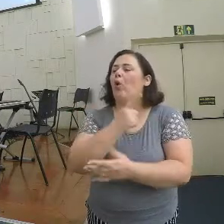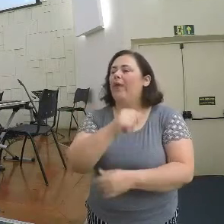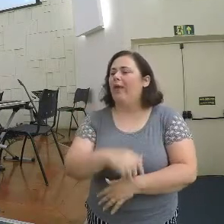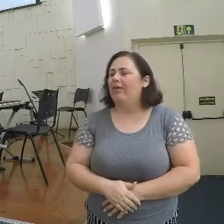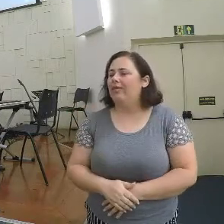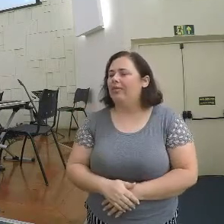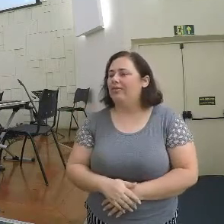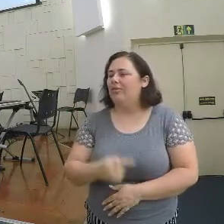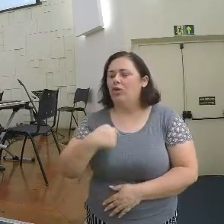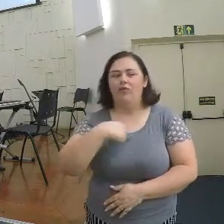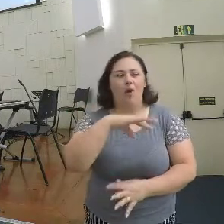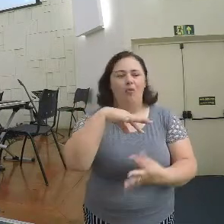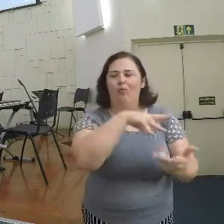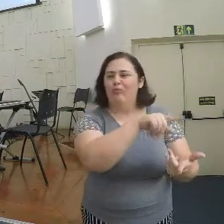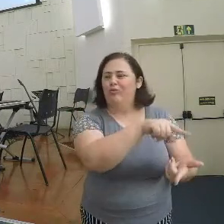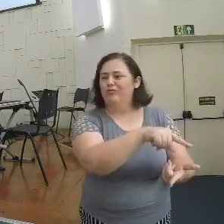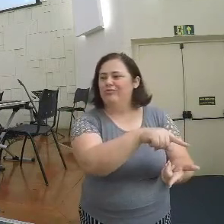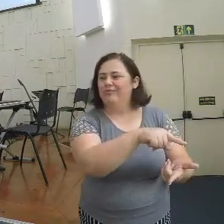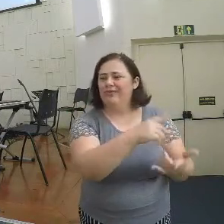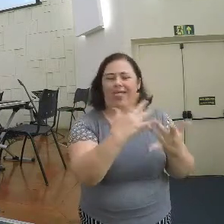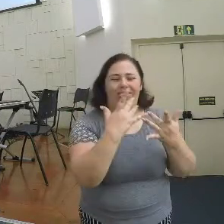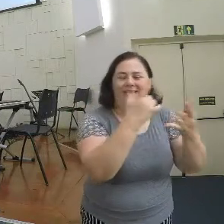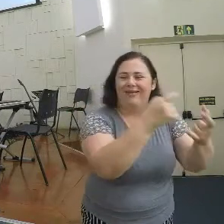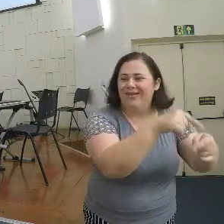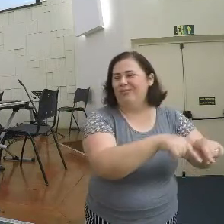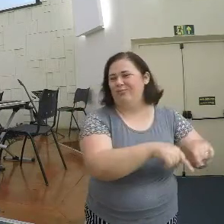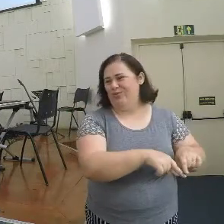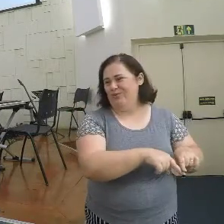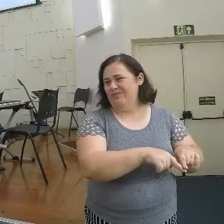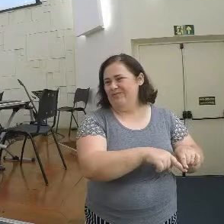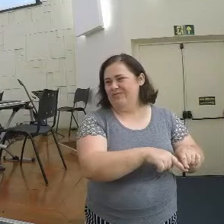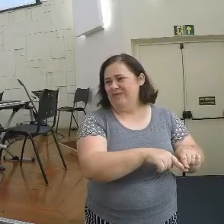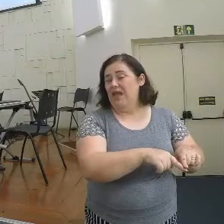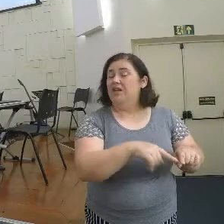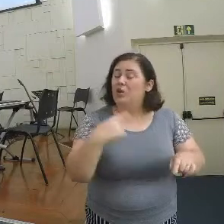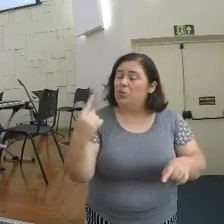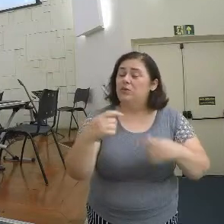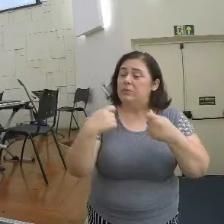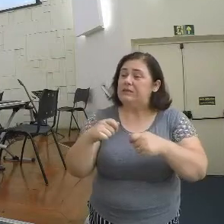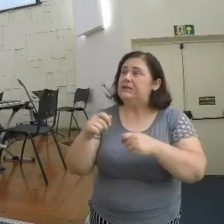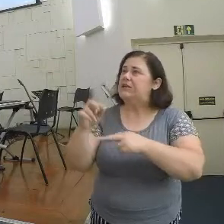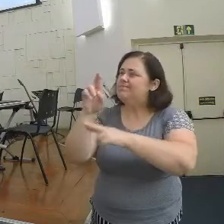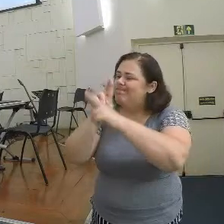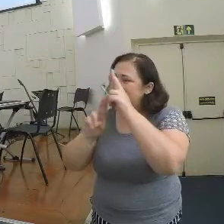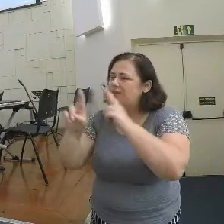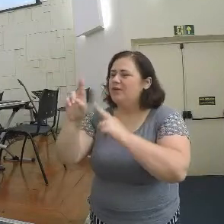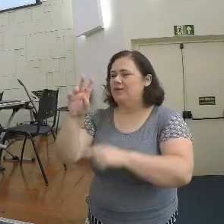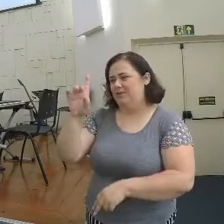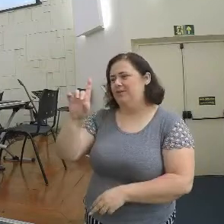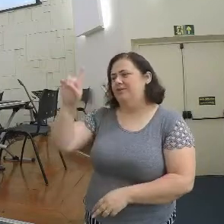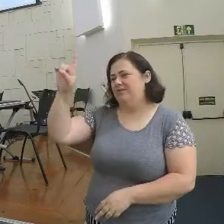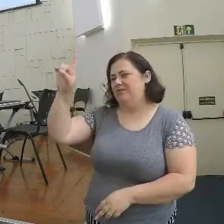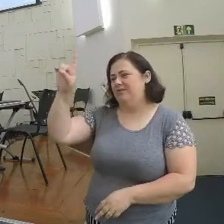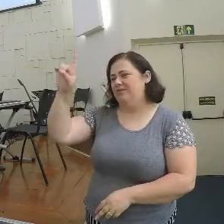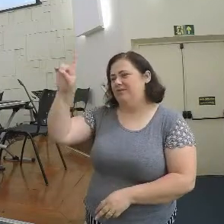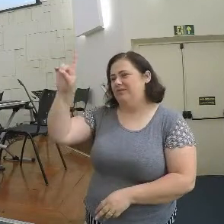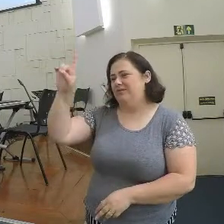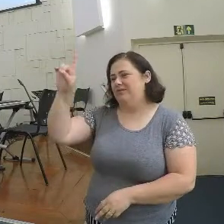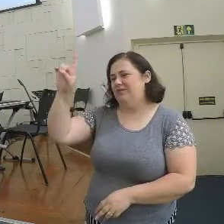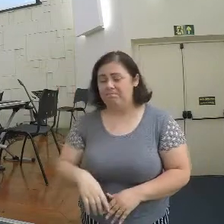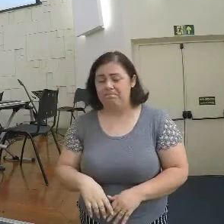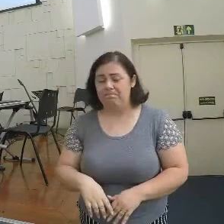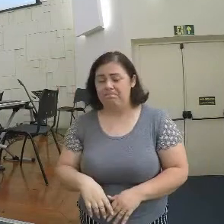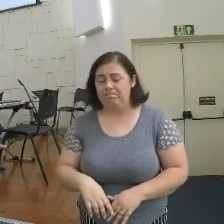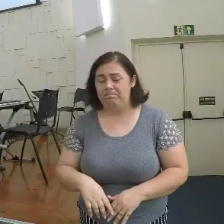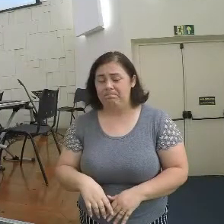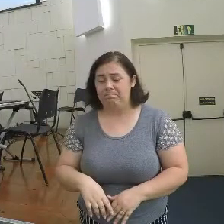quando você oferta na casa e no culto ao Senhor. Mas, irmãos, o texto bíblico nos leva também a pensar na